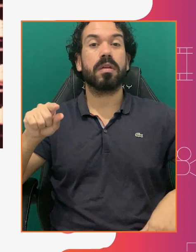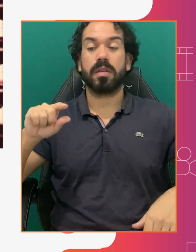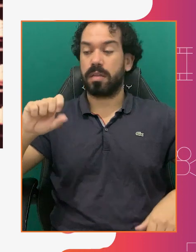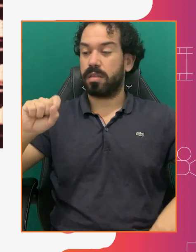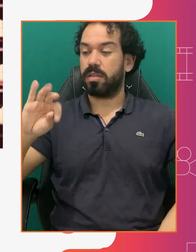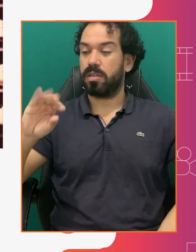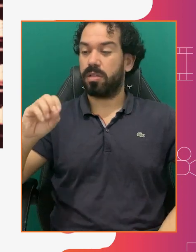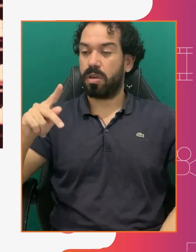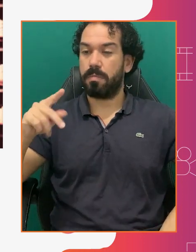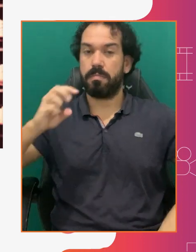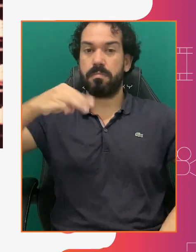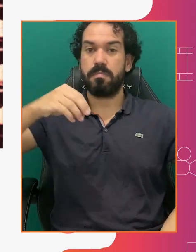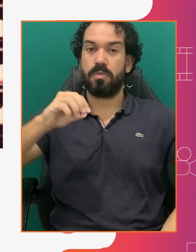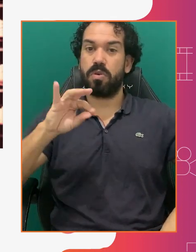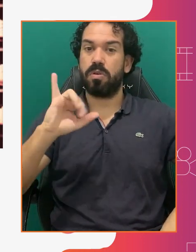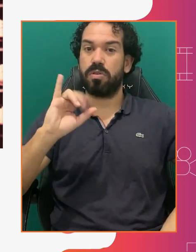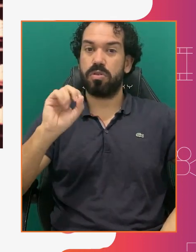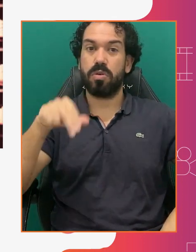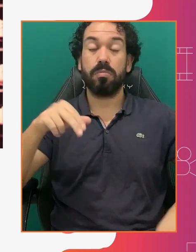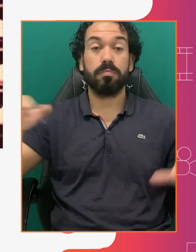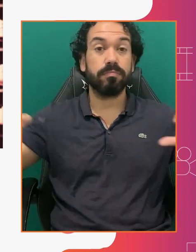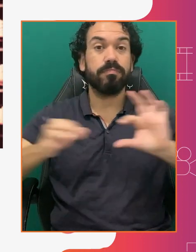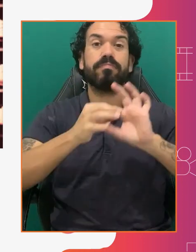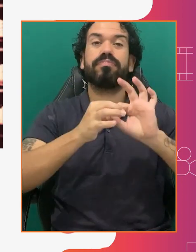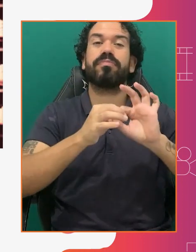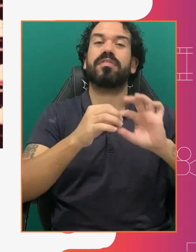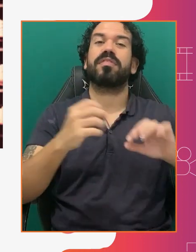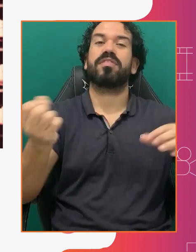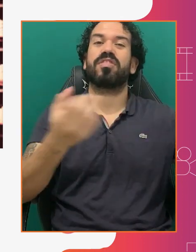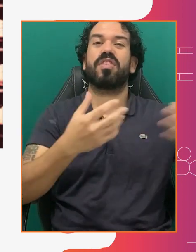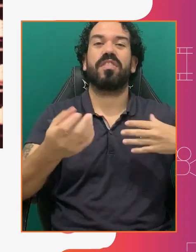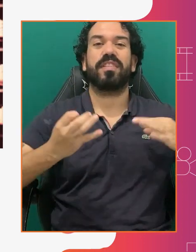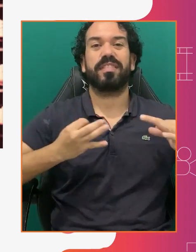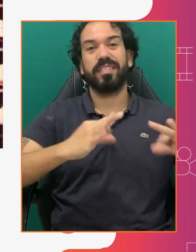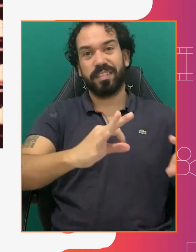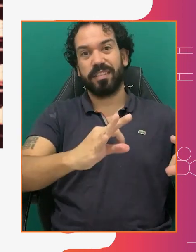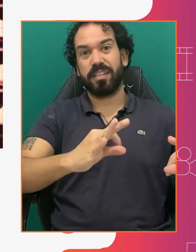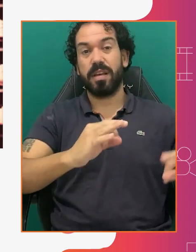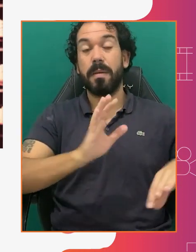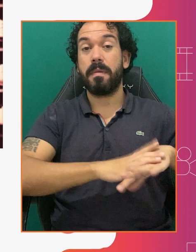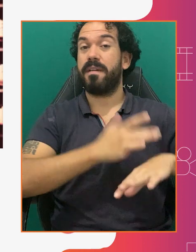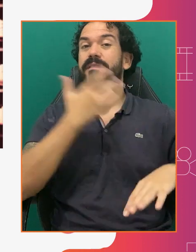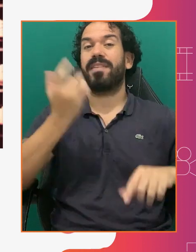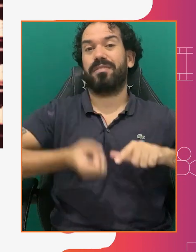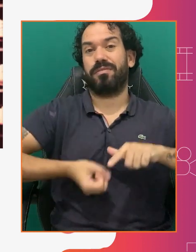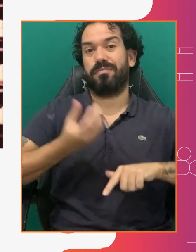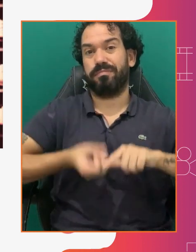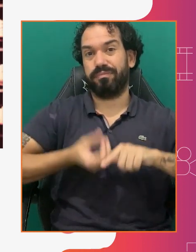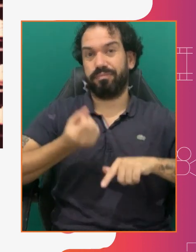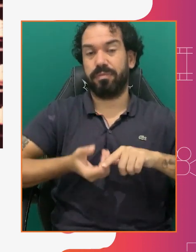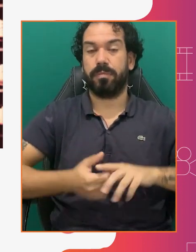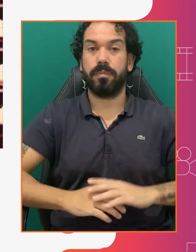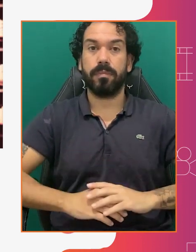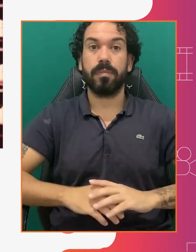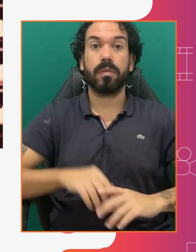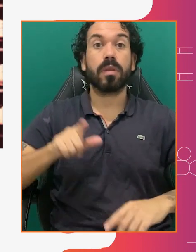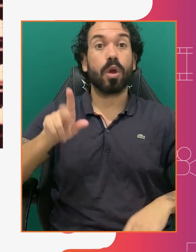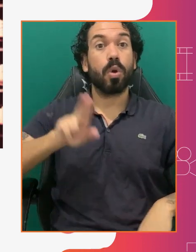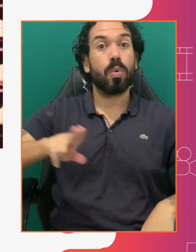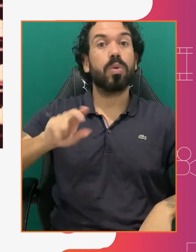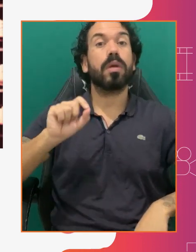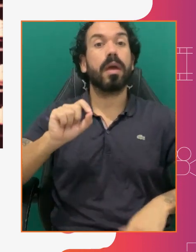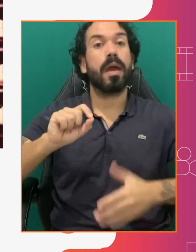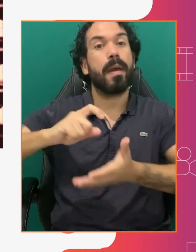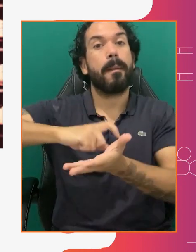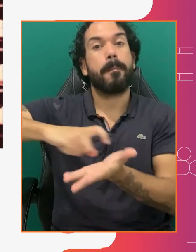se uniram aos novos recursos digitais para facilitar a produção. Um exemplo disso é o